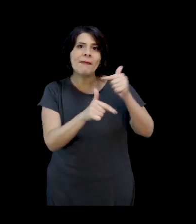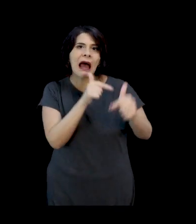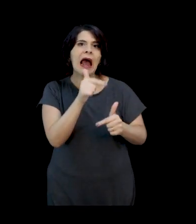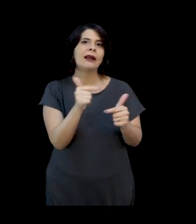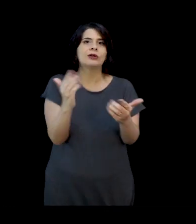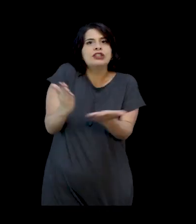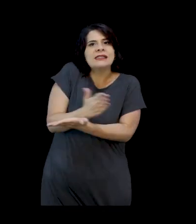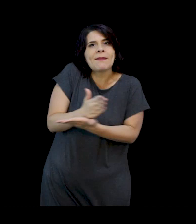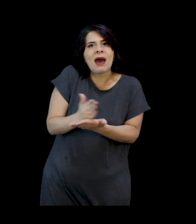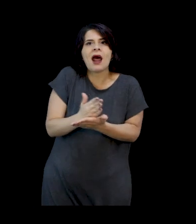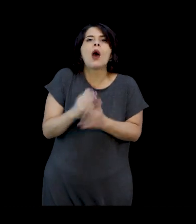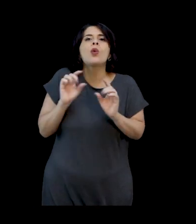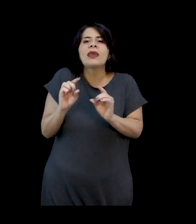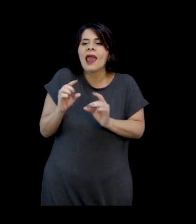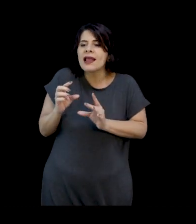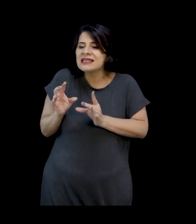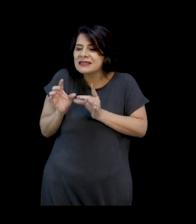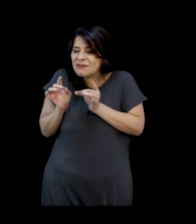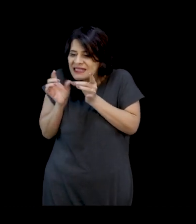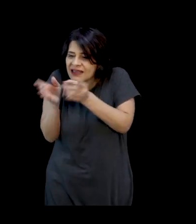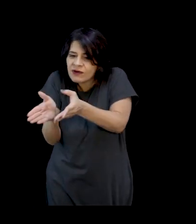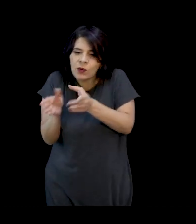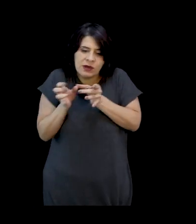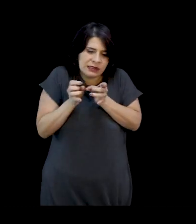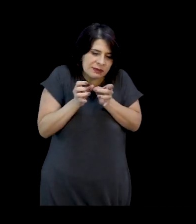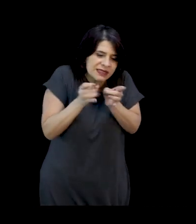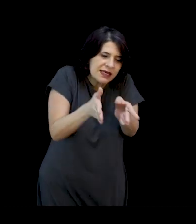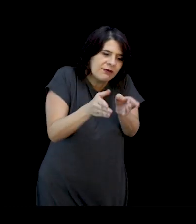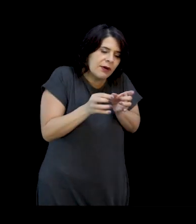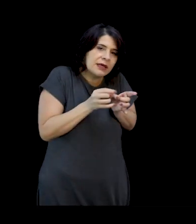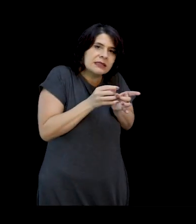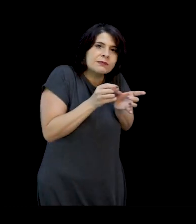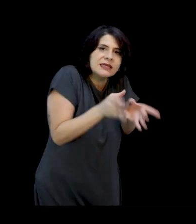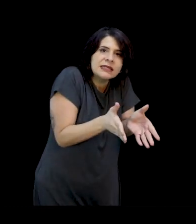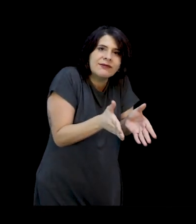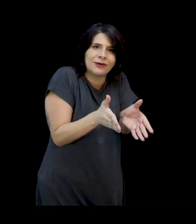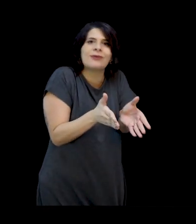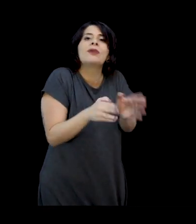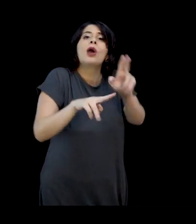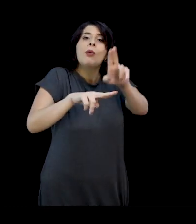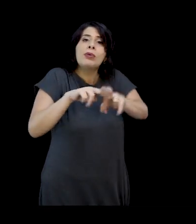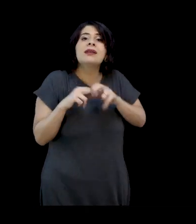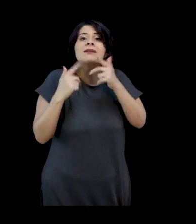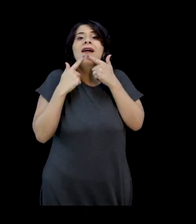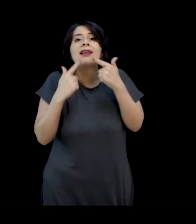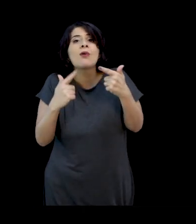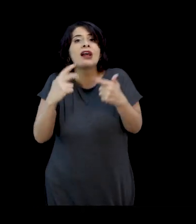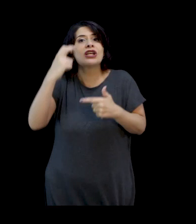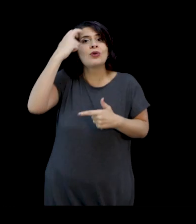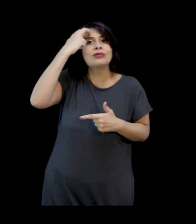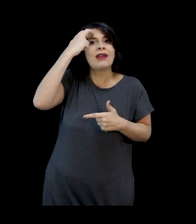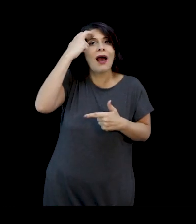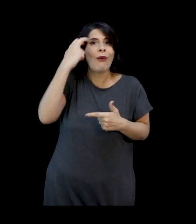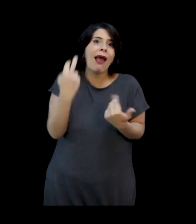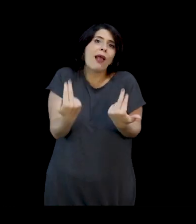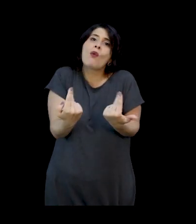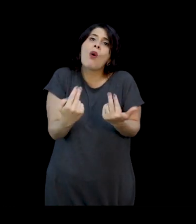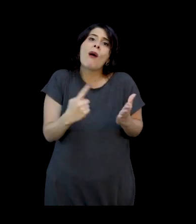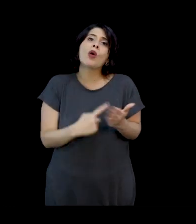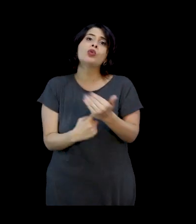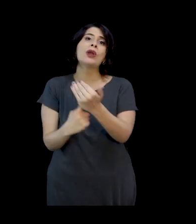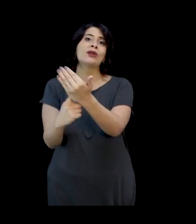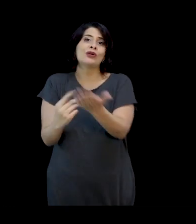à ultra-especialização. A ultra-especialização e a divisão do trabalho transformam a linguagem cultural, a linguagem artística, numa